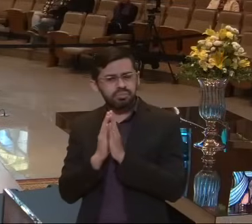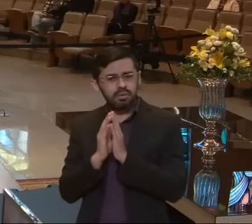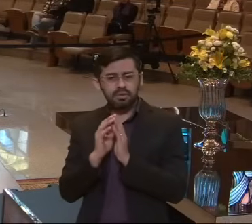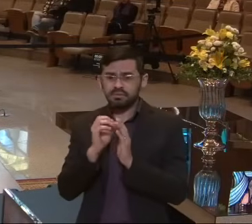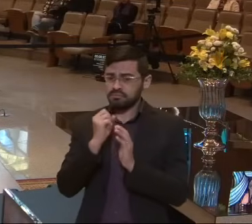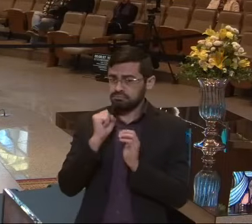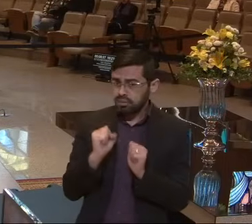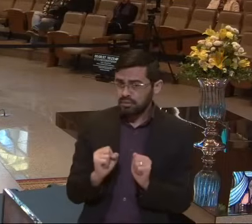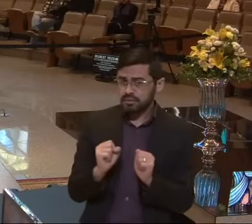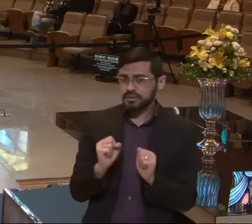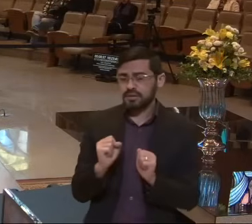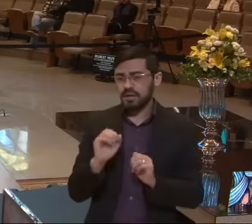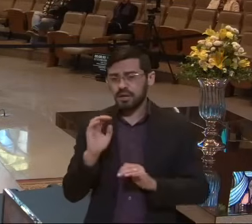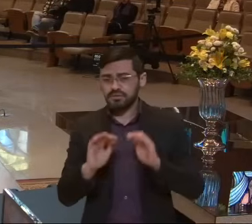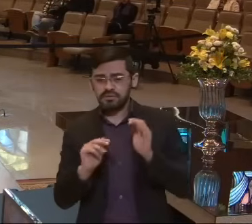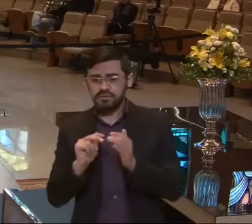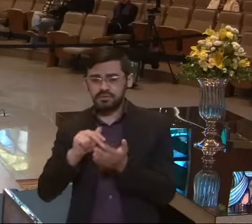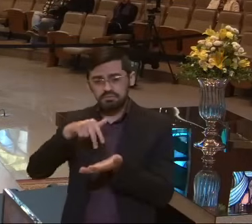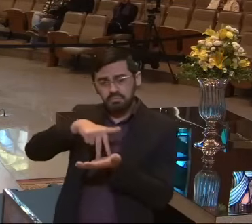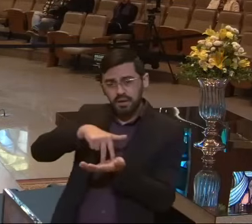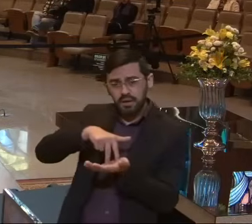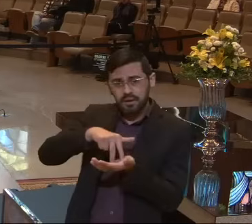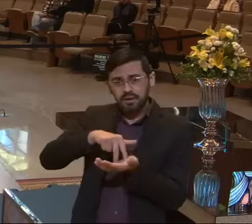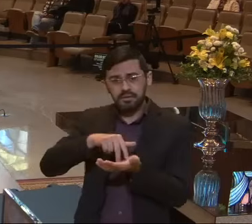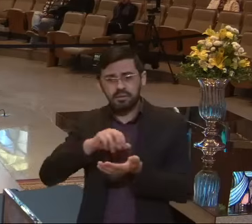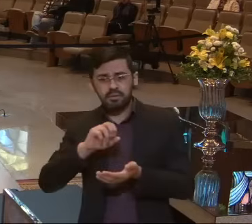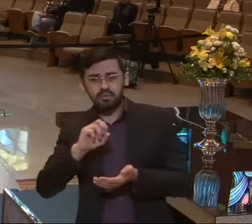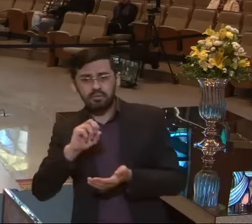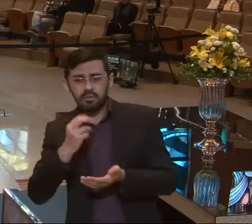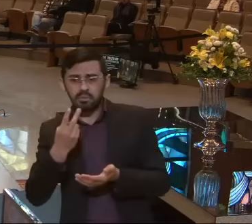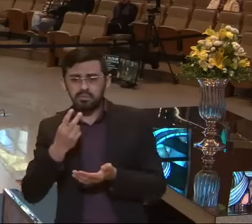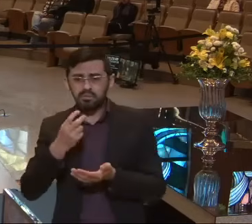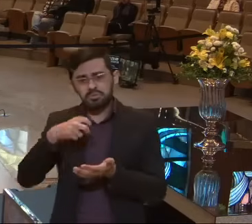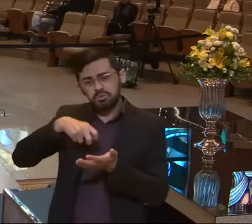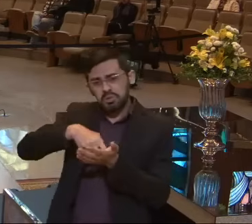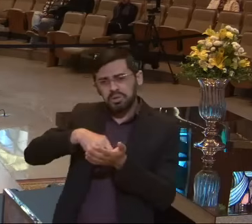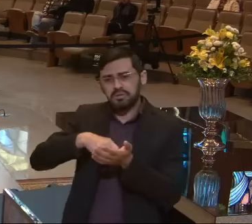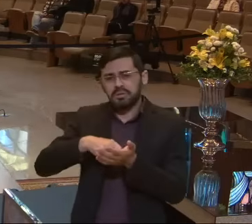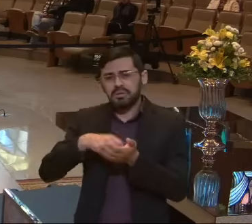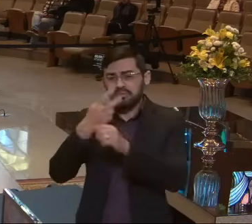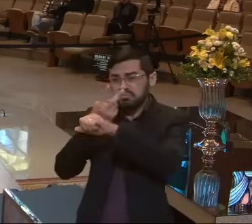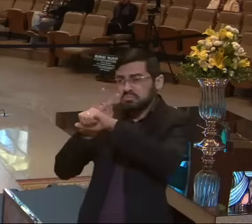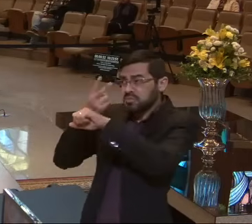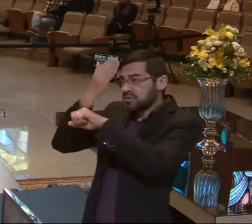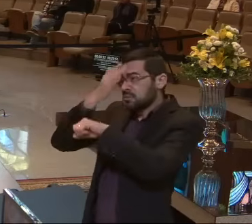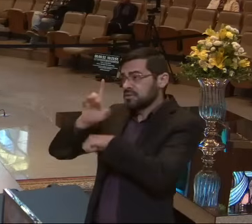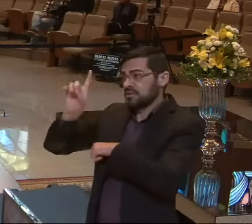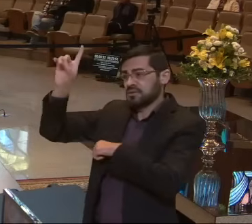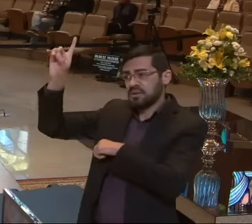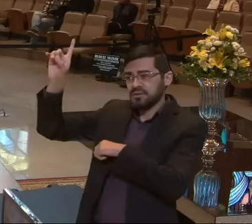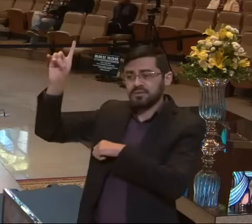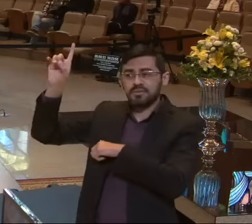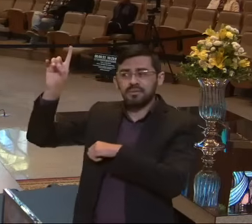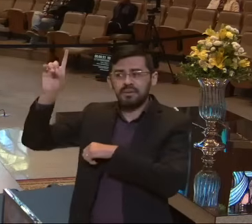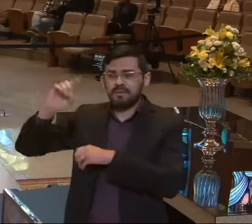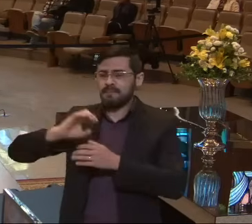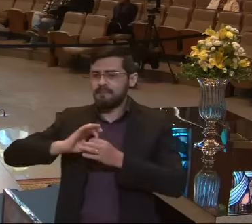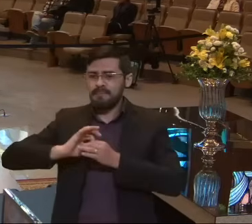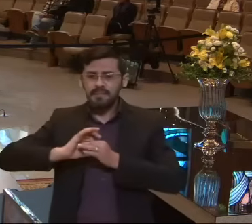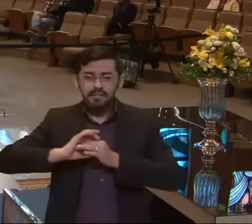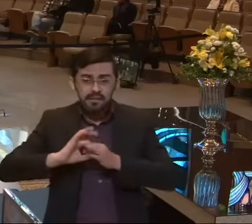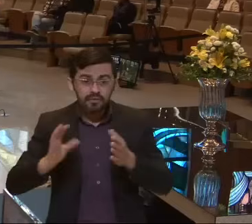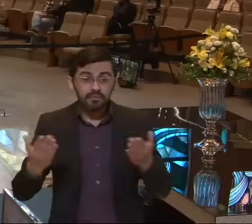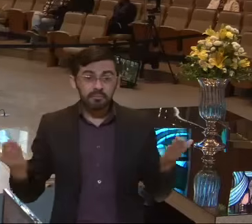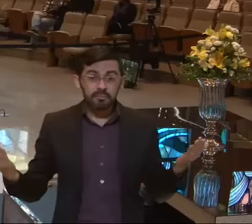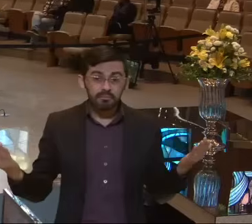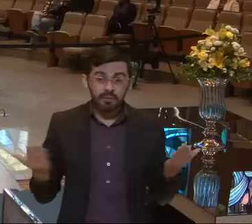pode ficar de pé aí no seu lugar, fica. Você vai buscar a face de Deus. Se você pode se ajoelhar, se ajoelhe